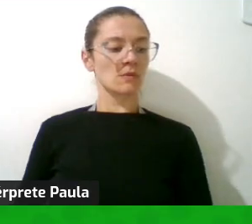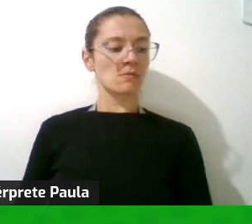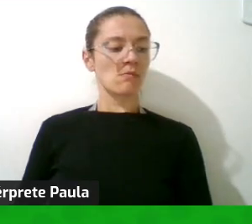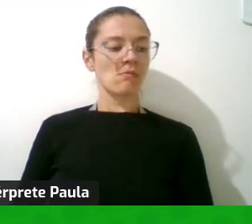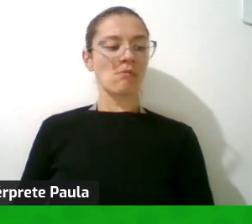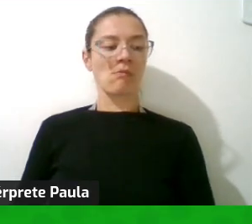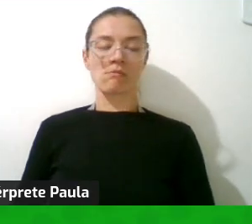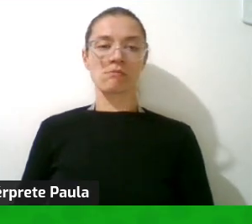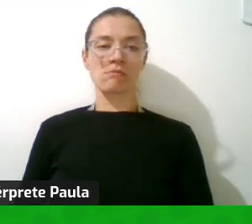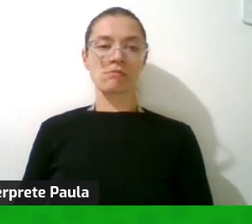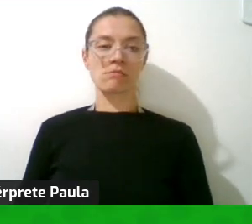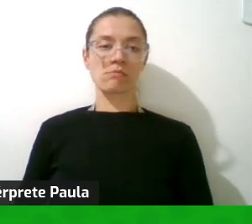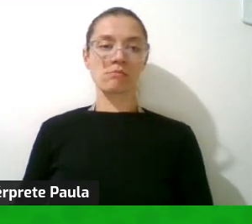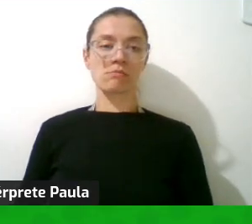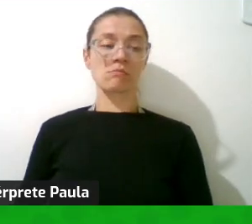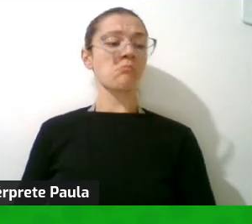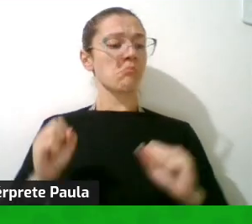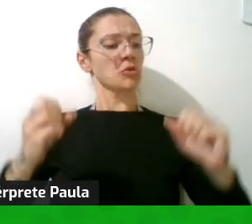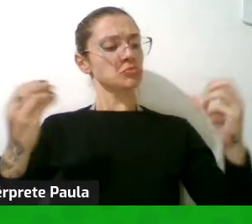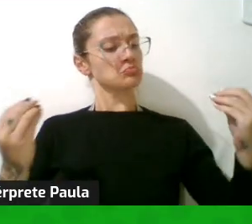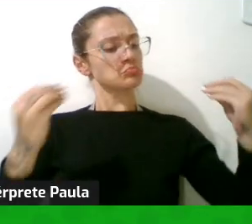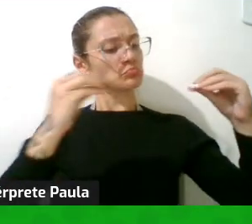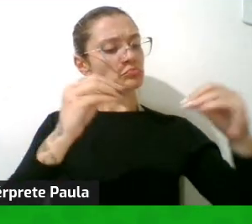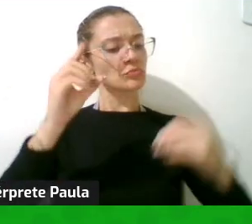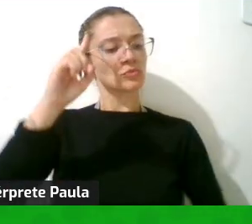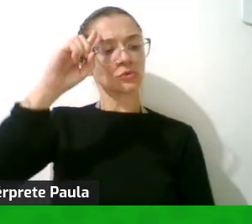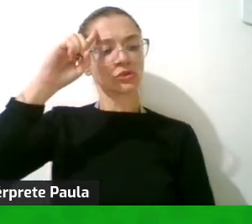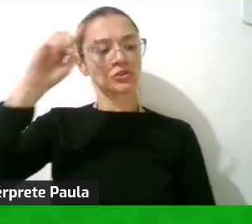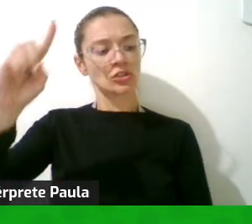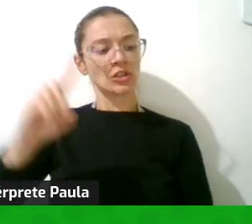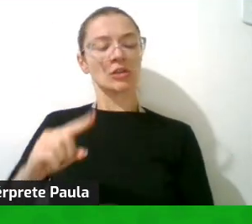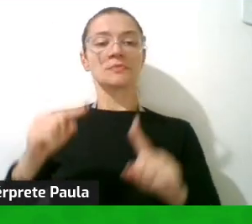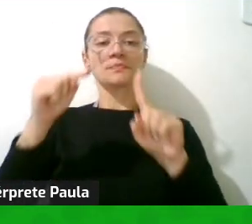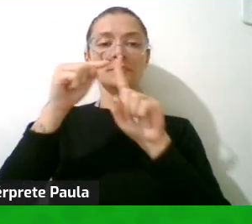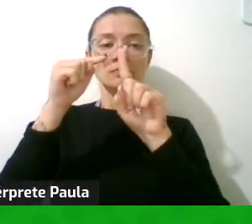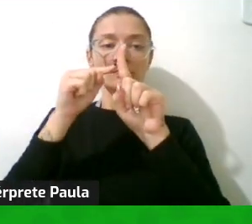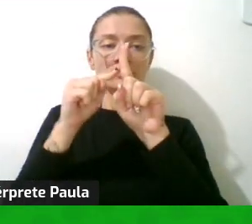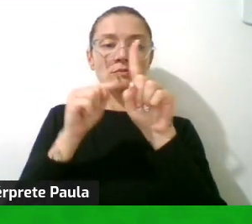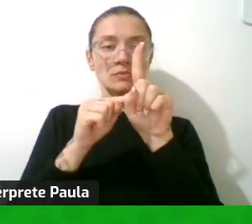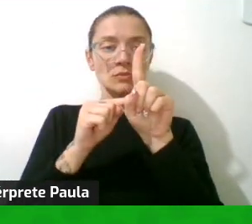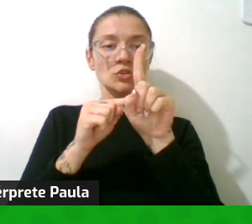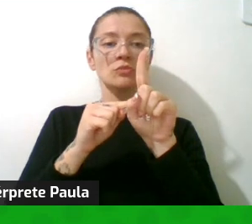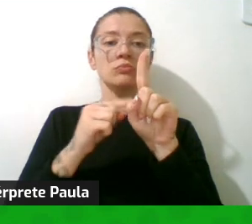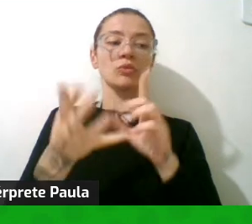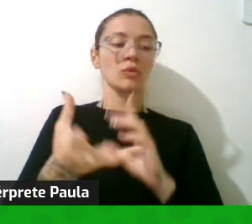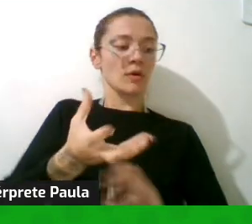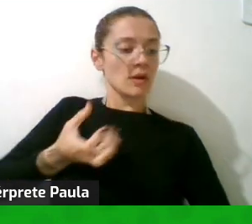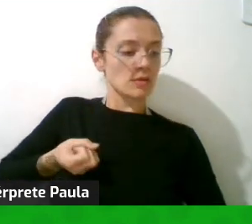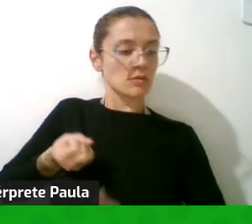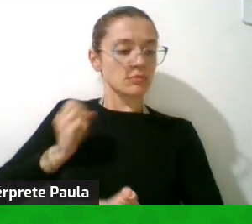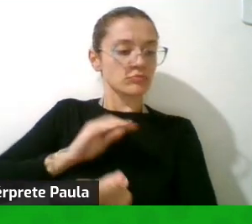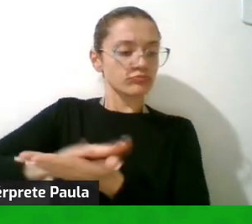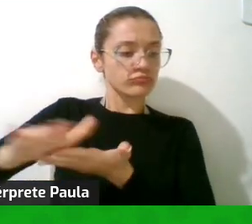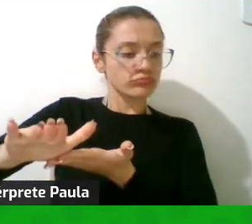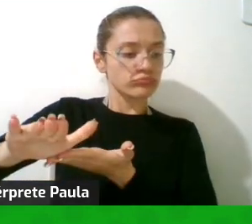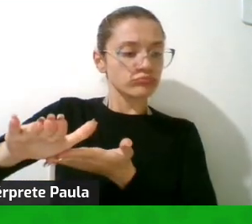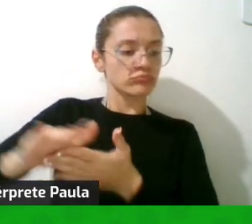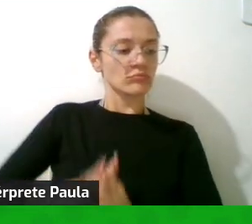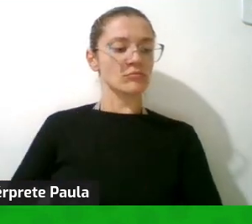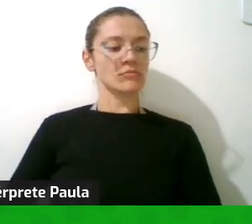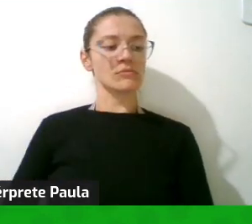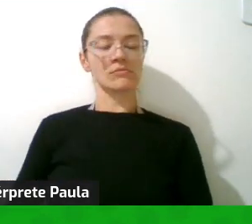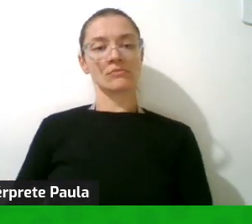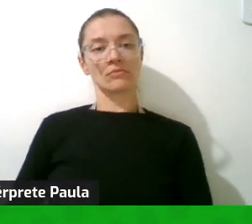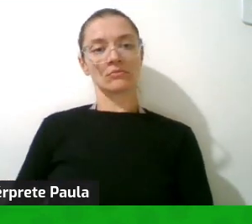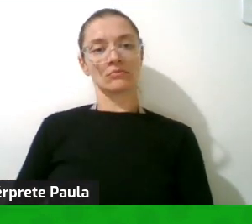anotar, então, você pode colocar a data, a descrição, o tipo, se é entrada ou saída, e o valor em reais. Então, a gente vai ver hoje, basicamente, um